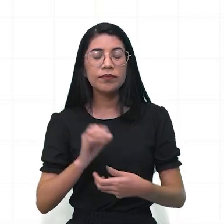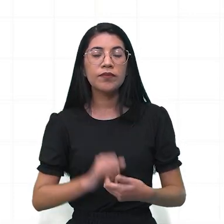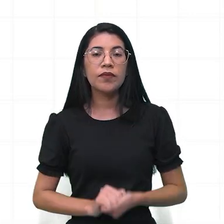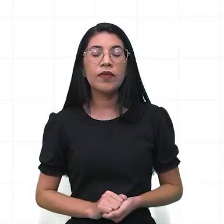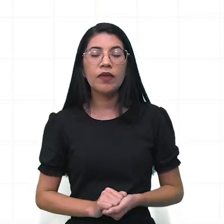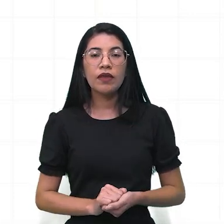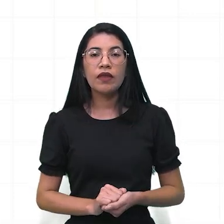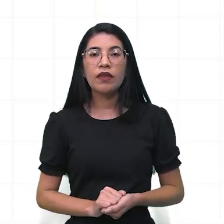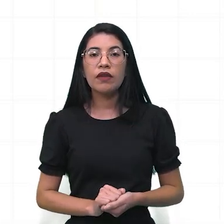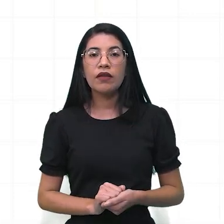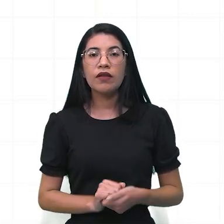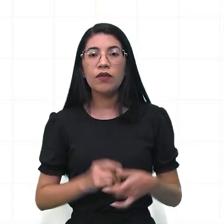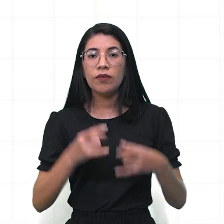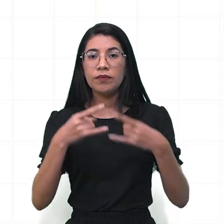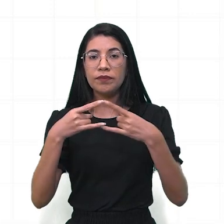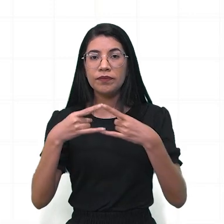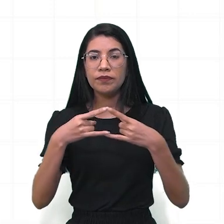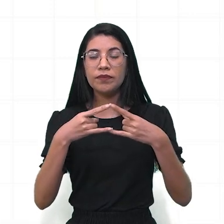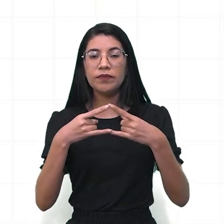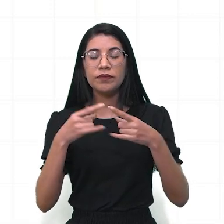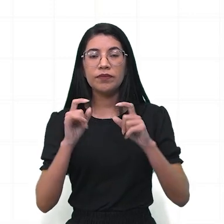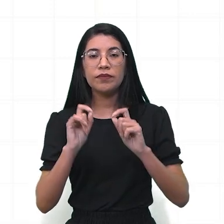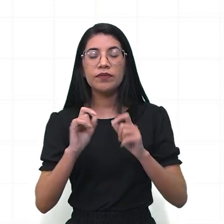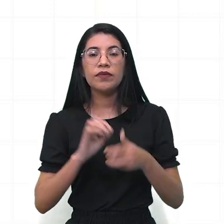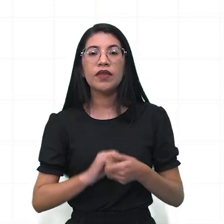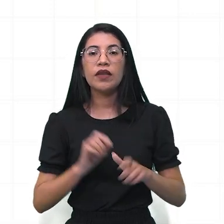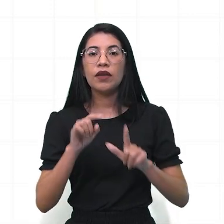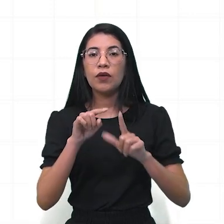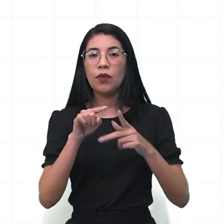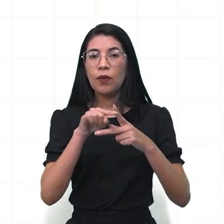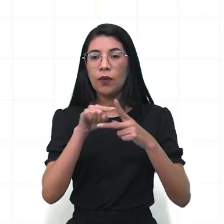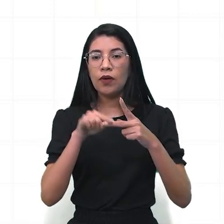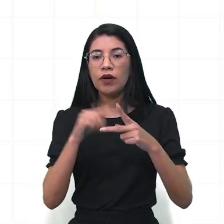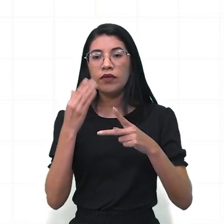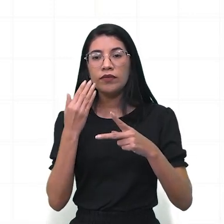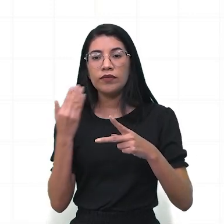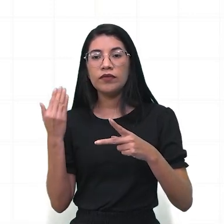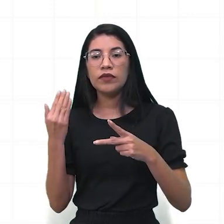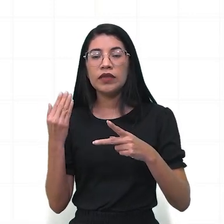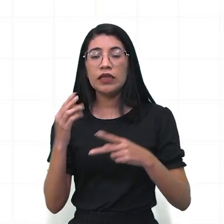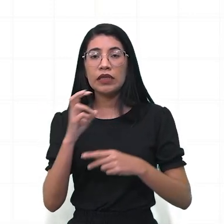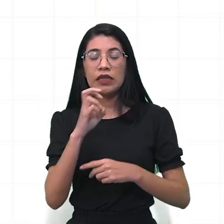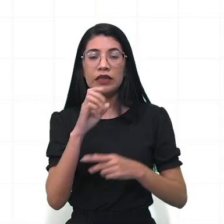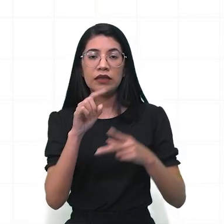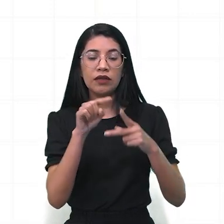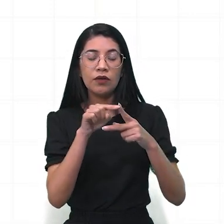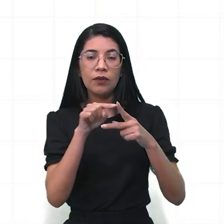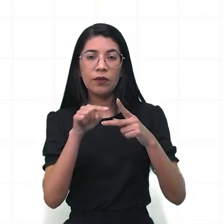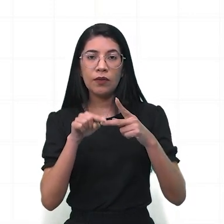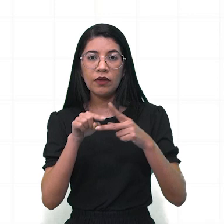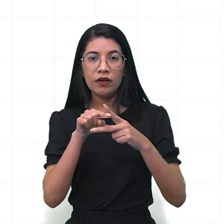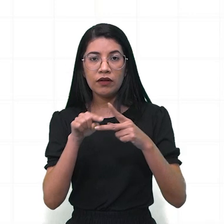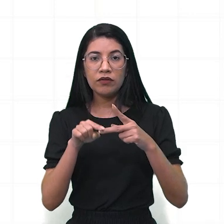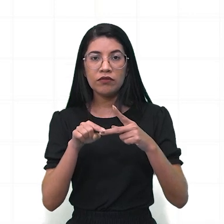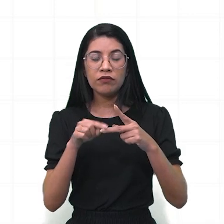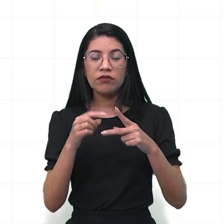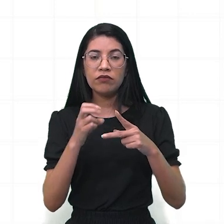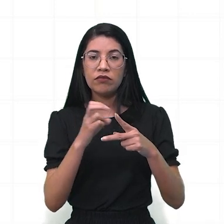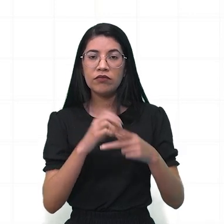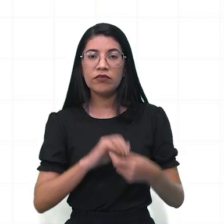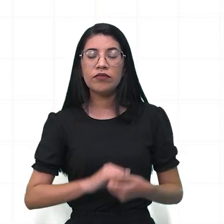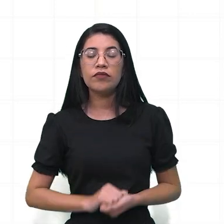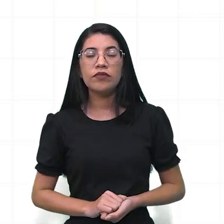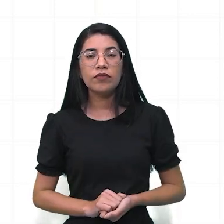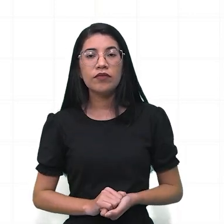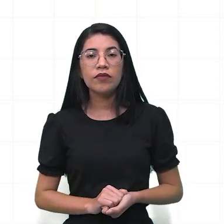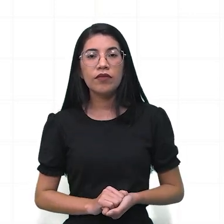Então, o pentágono é esse daqui, ó. Eu tenho um ângulo aqui, outro aqui, o terceiro, o